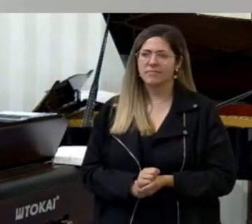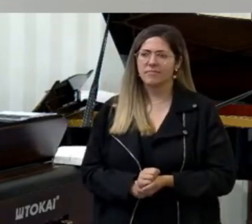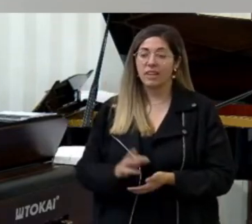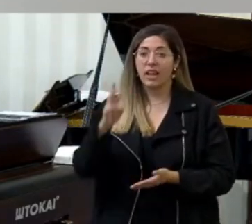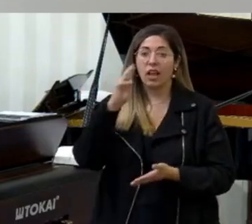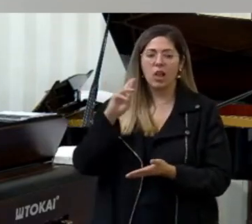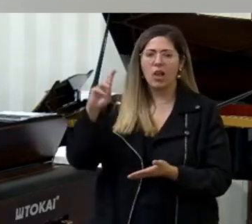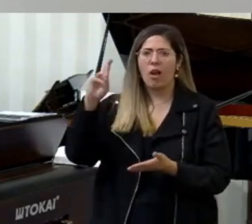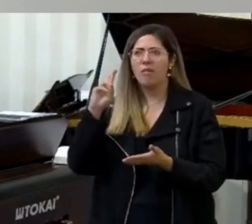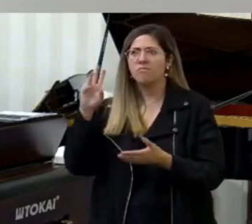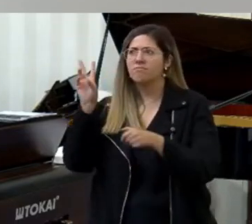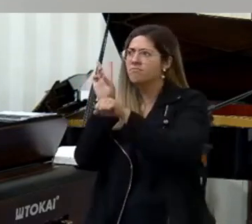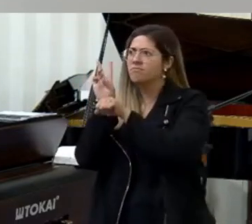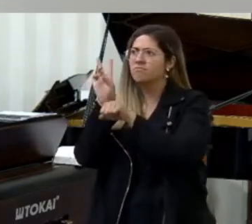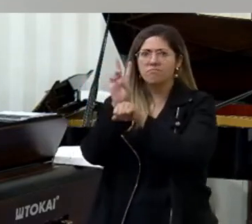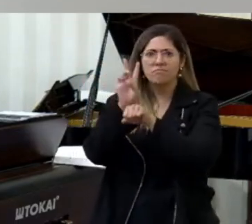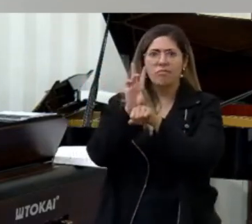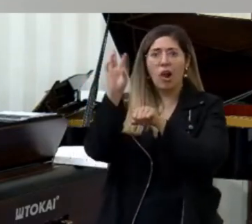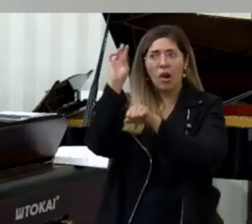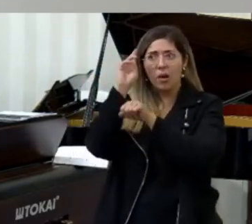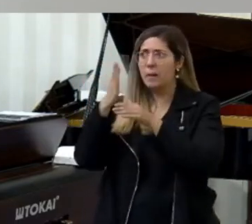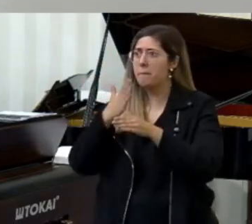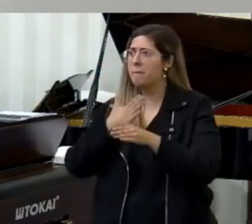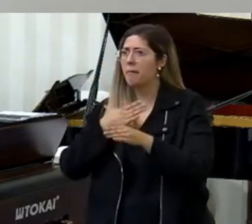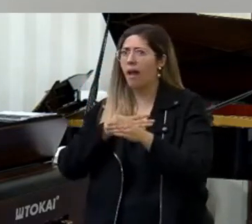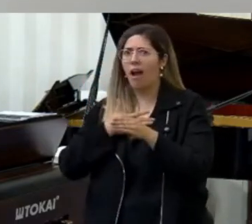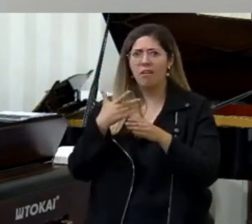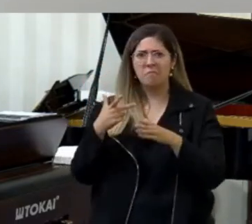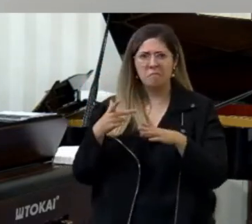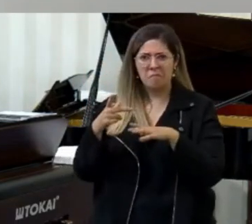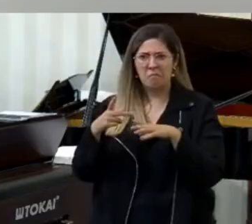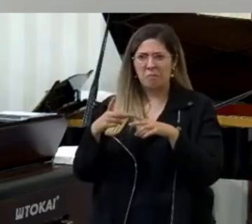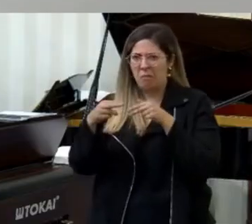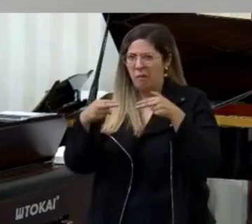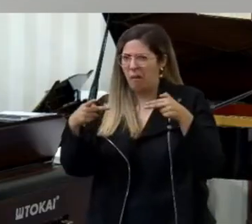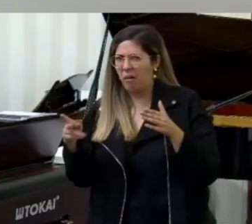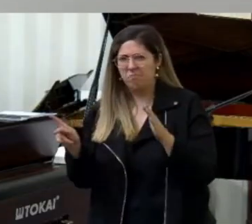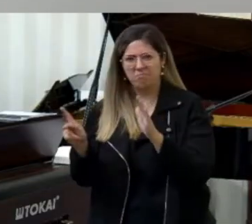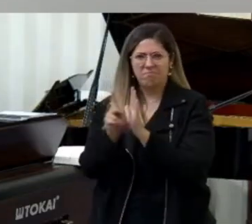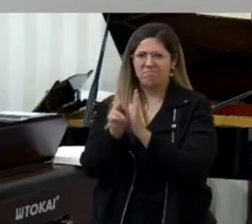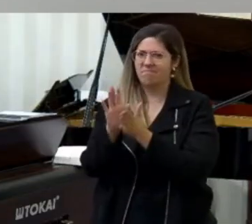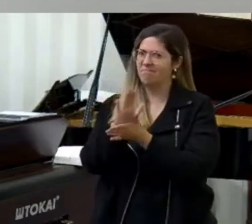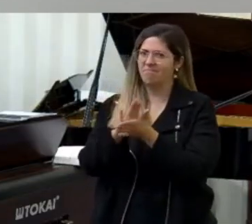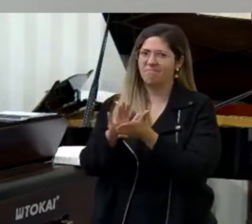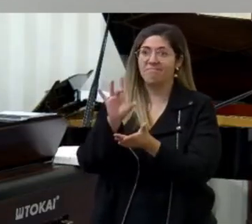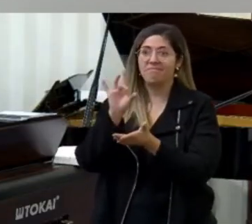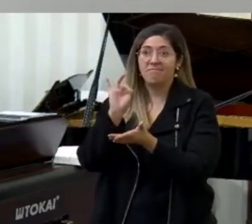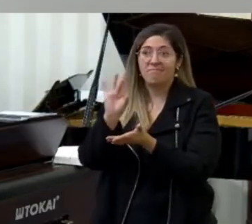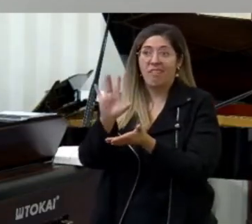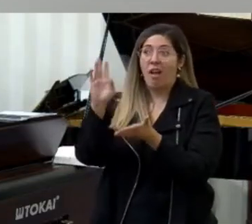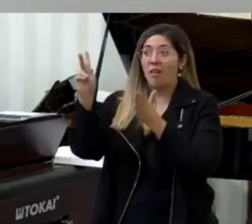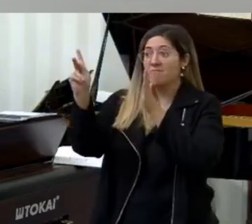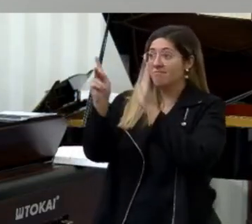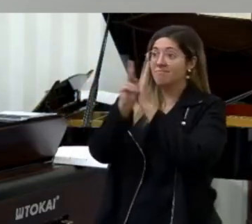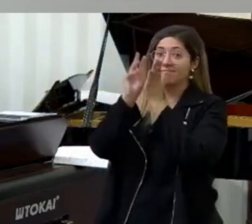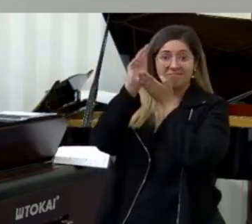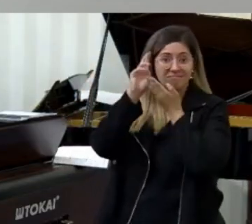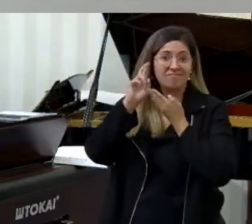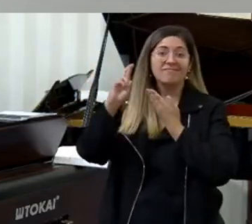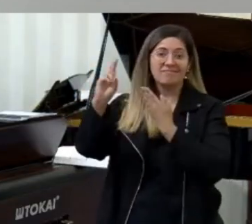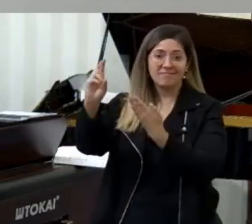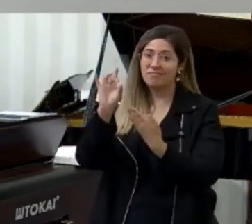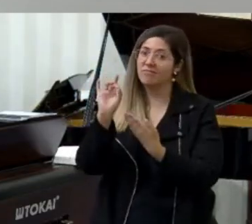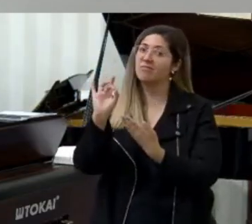Senhor, tu és o meu Senhor, outro bem não possuo, senão a ti